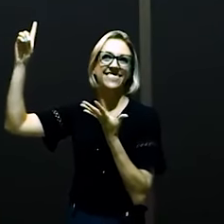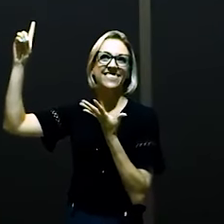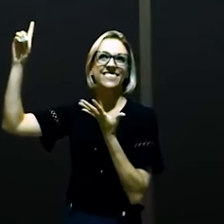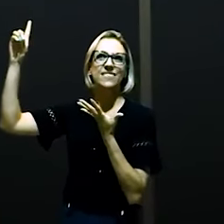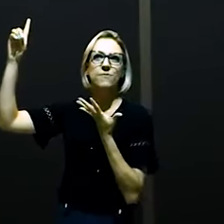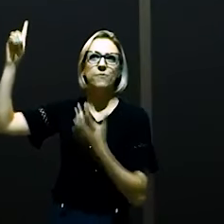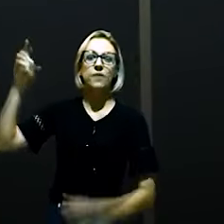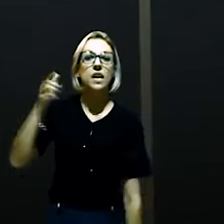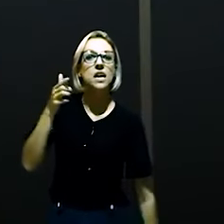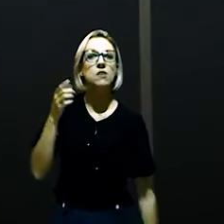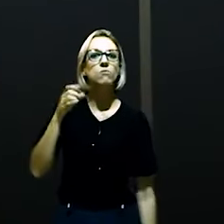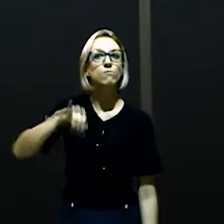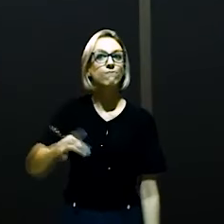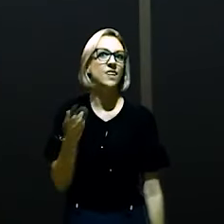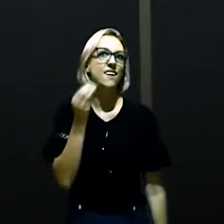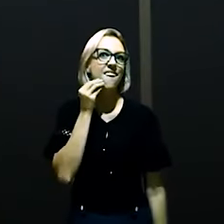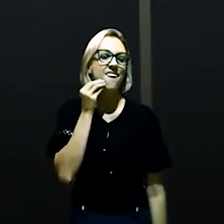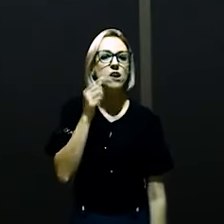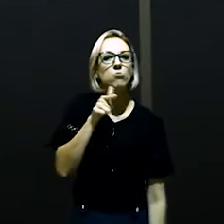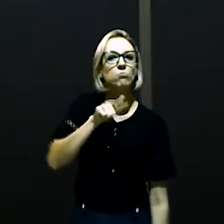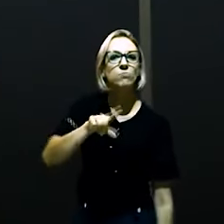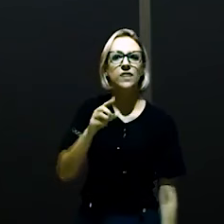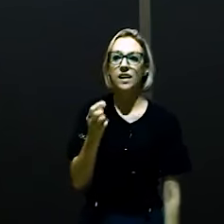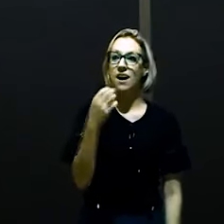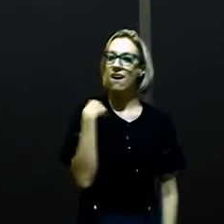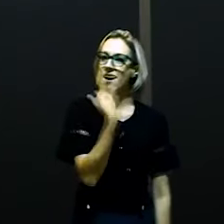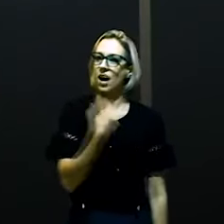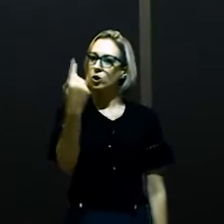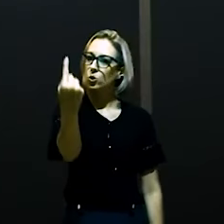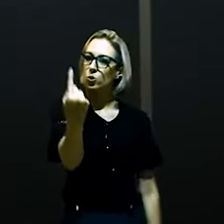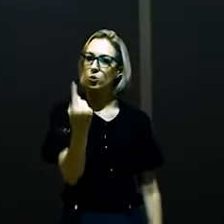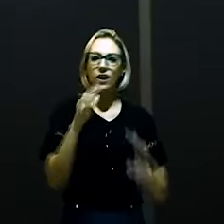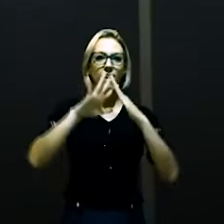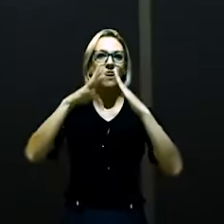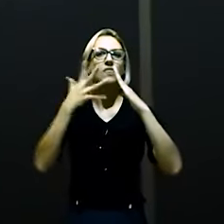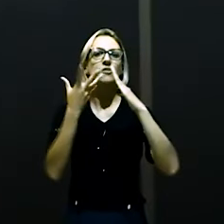Mais uma oportunidade de estar na casa do Senhor,